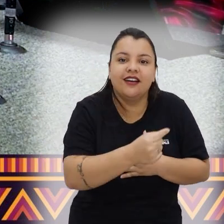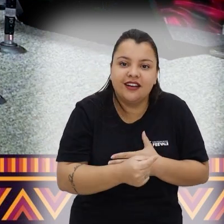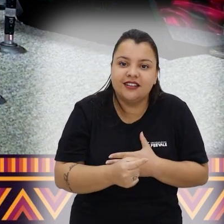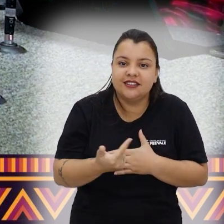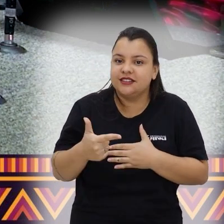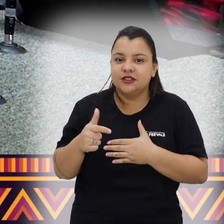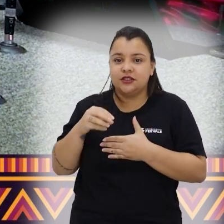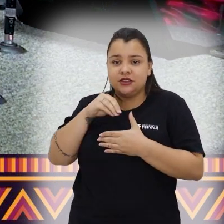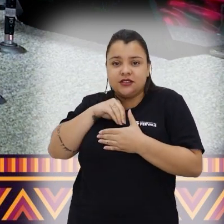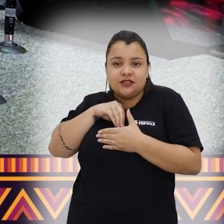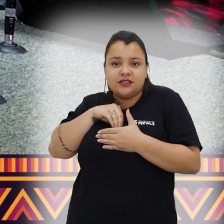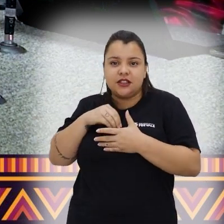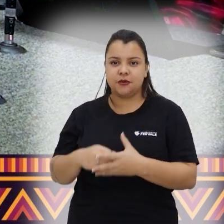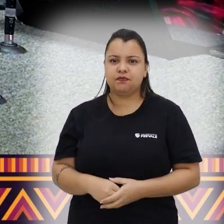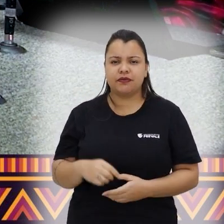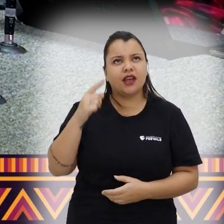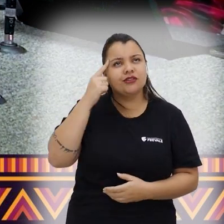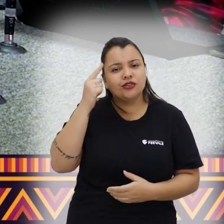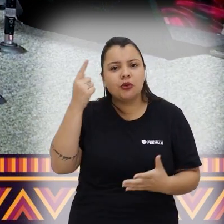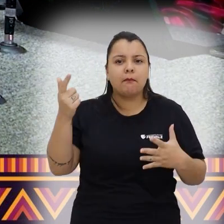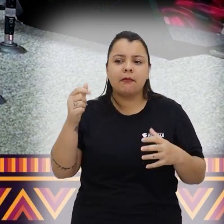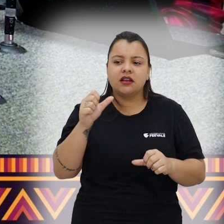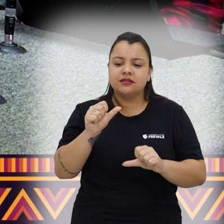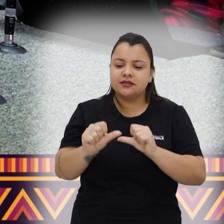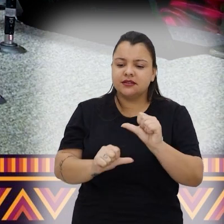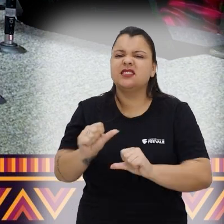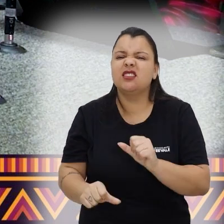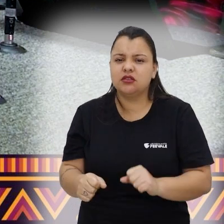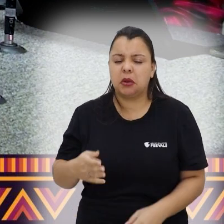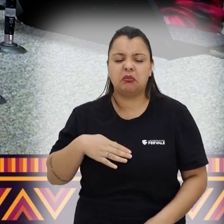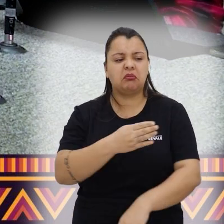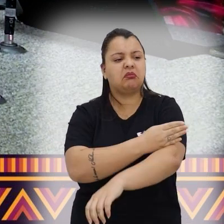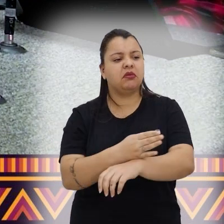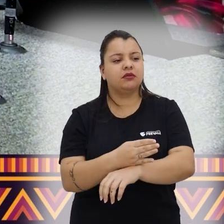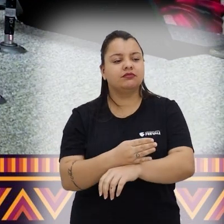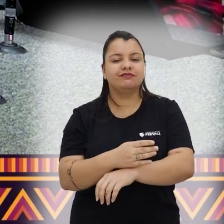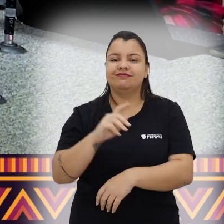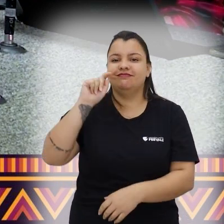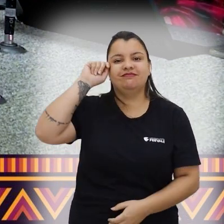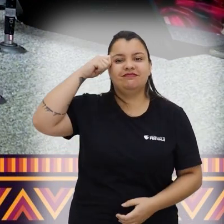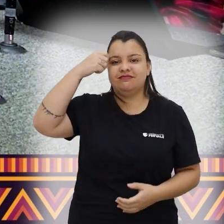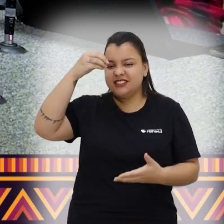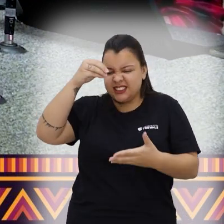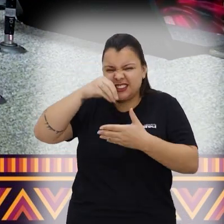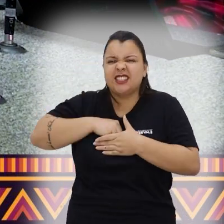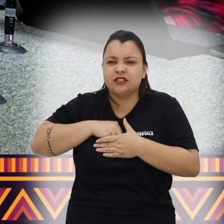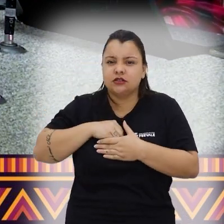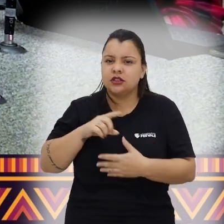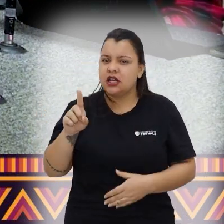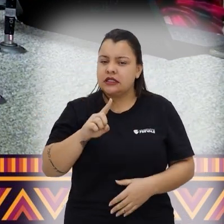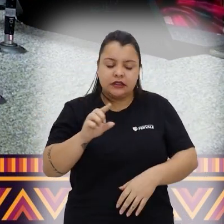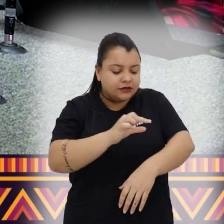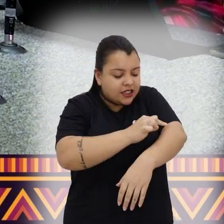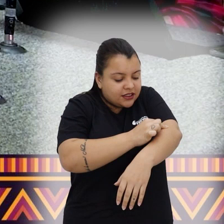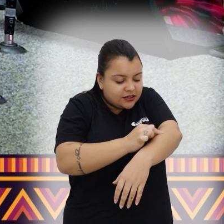gente pense em se transformar em pessoa branca, a negritude tá em ti. Se não tá na tua pele, tá